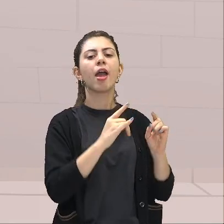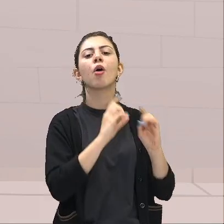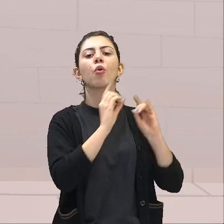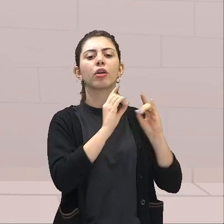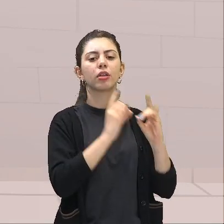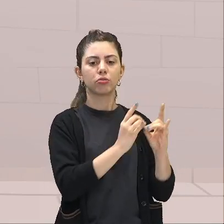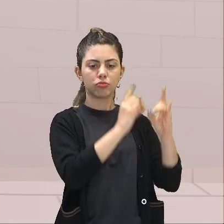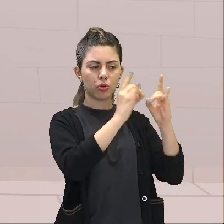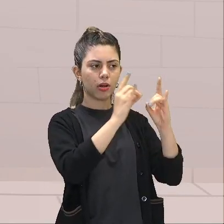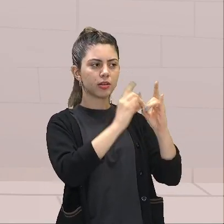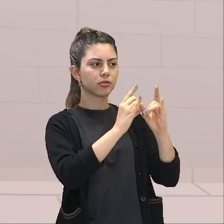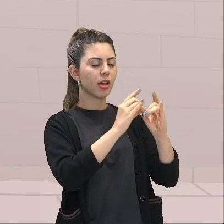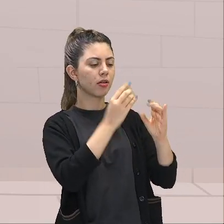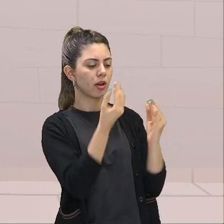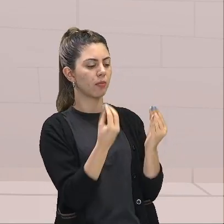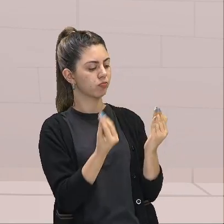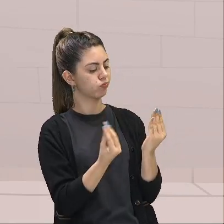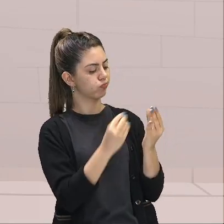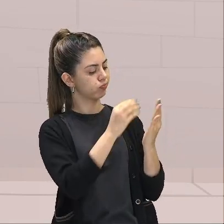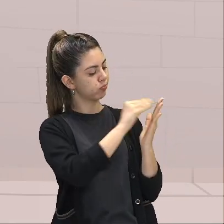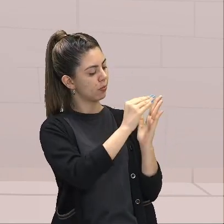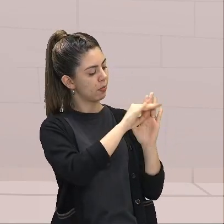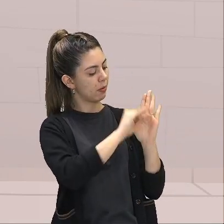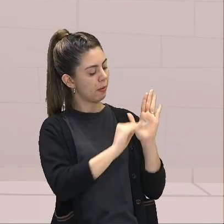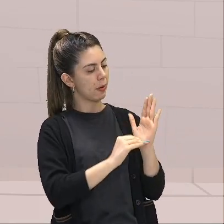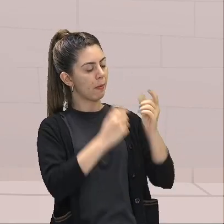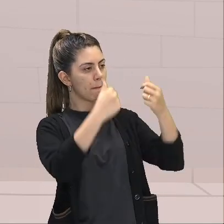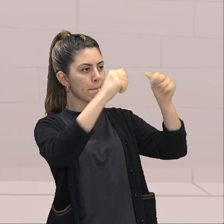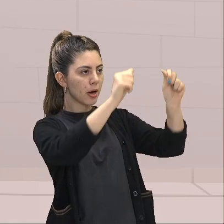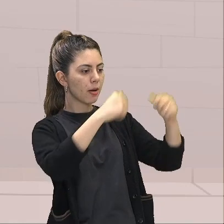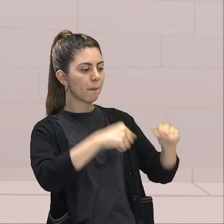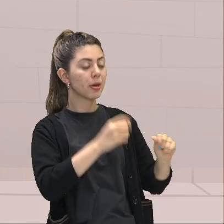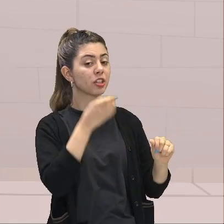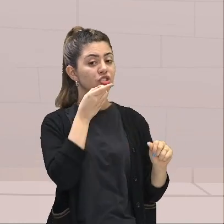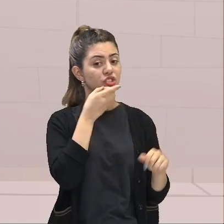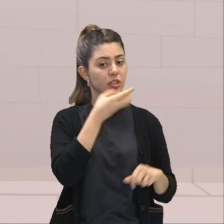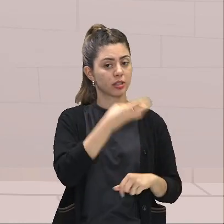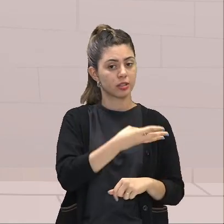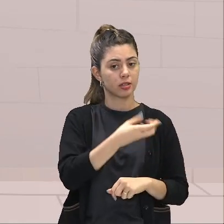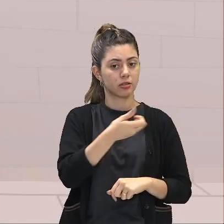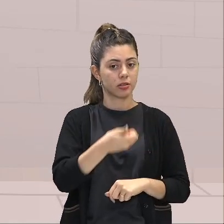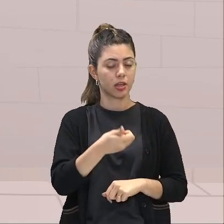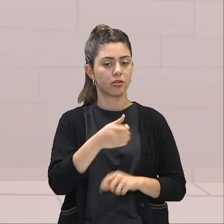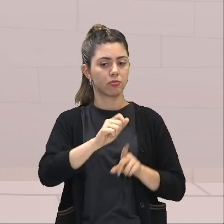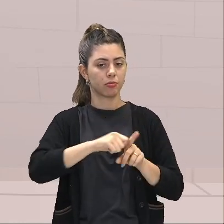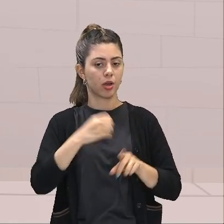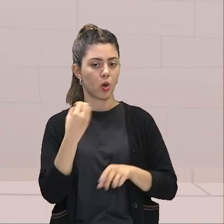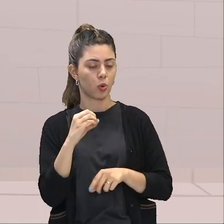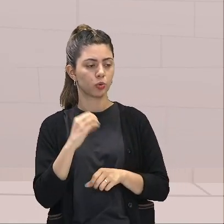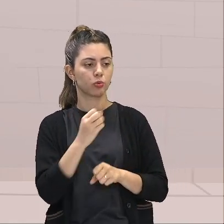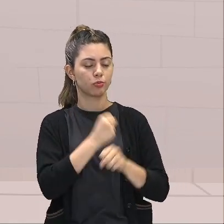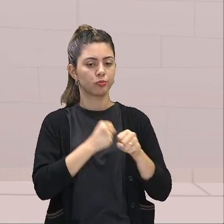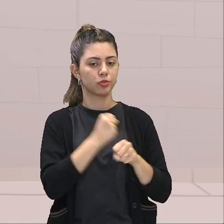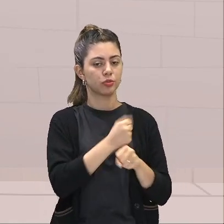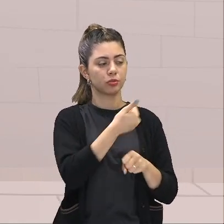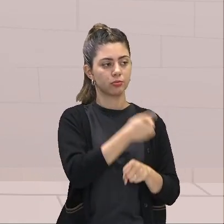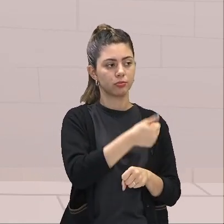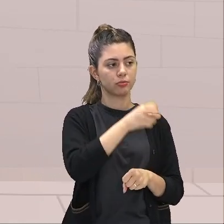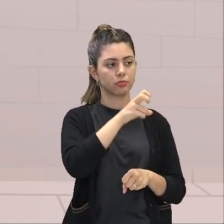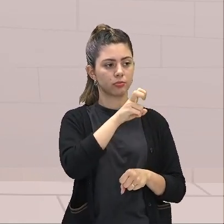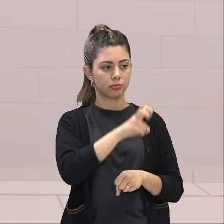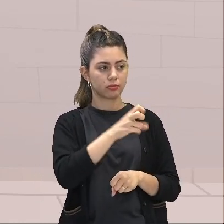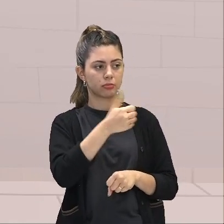as 95 teses. A gente vai ver agora uma representação de Martinho